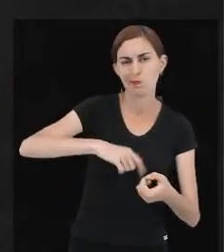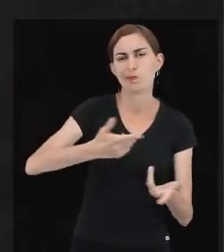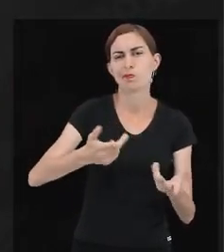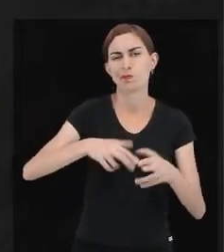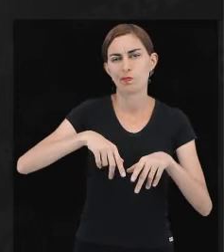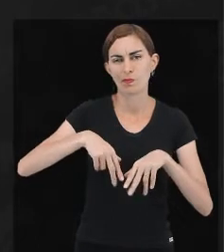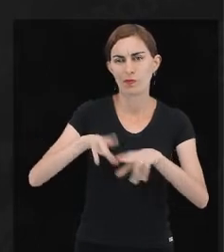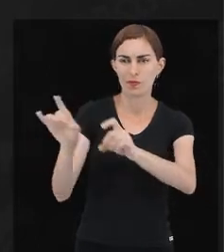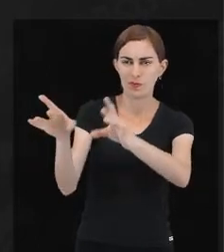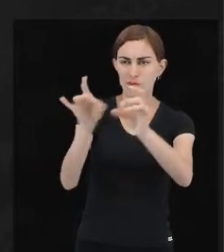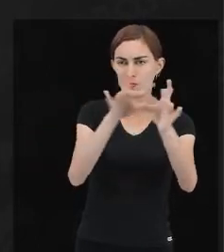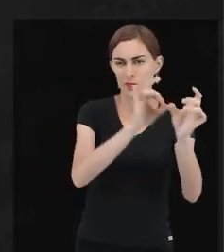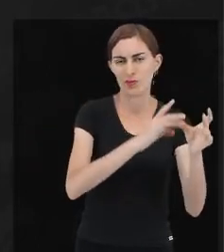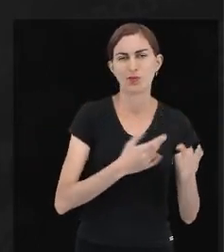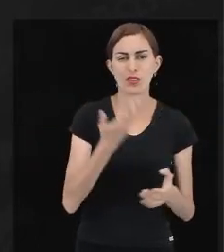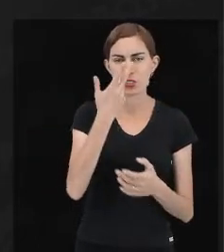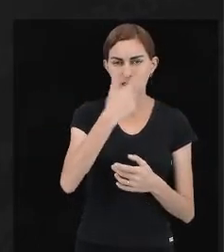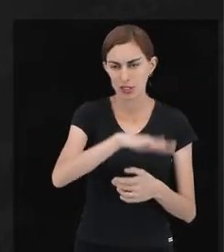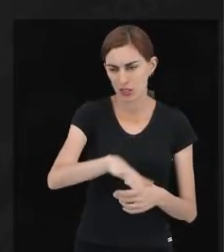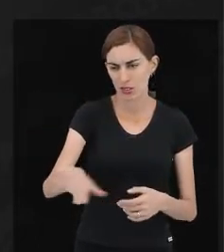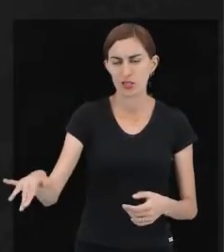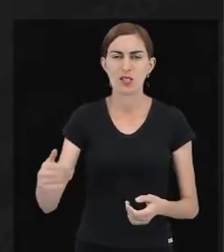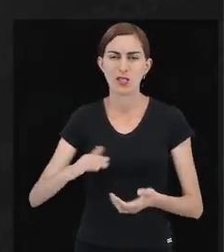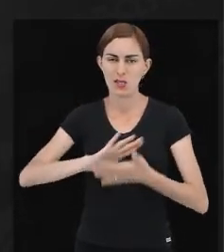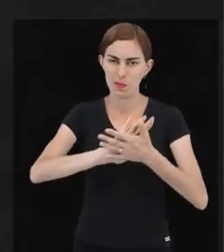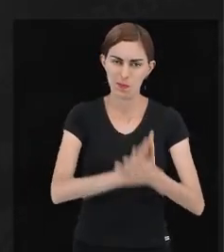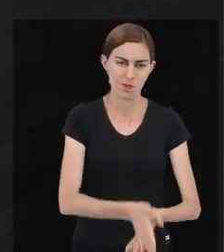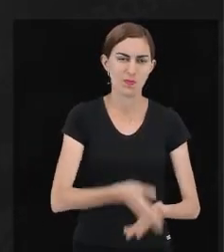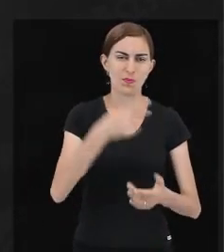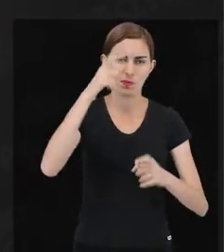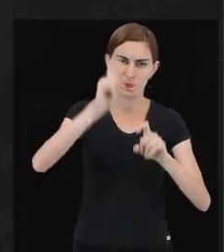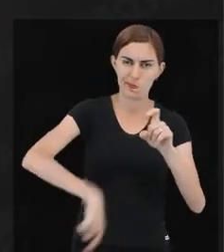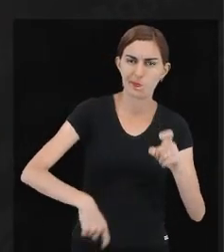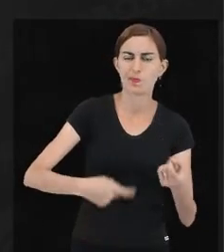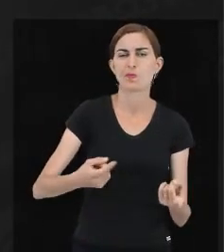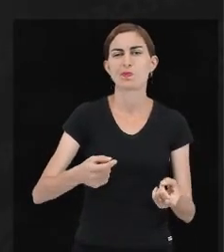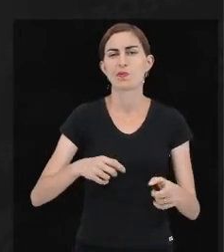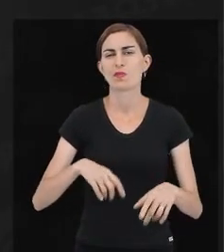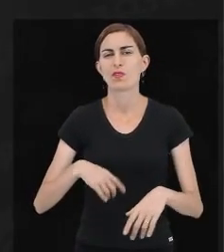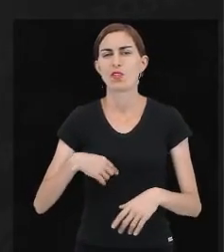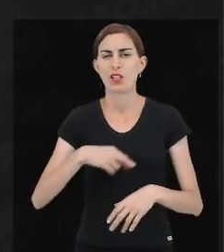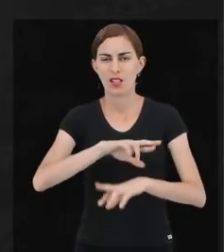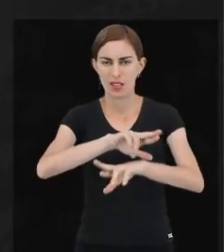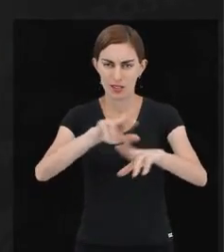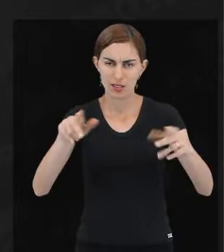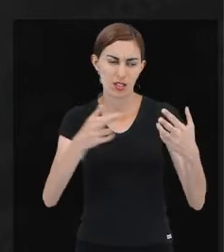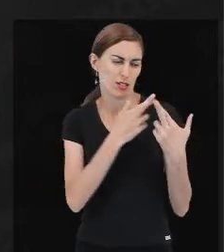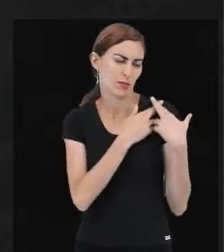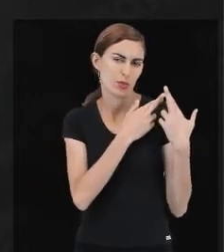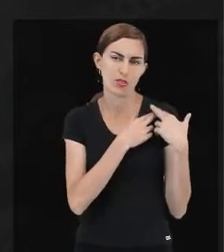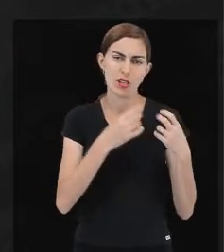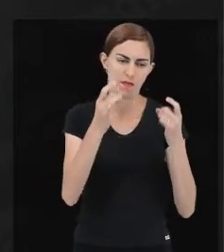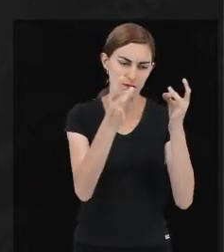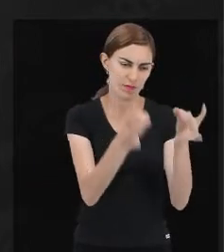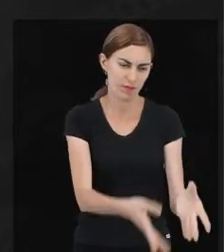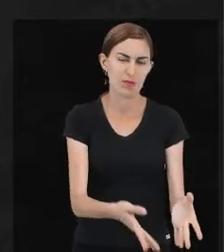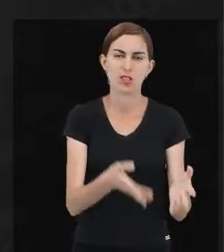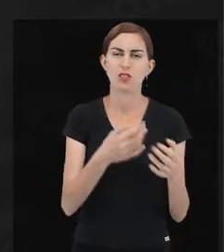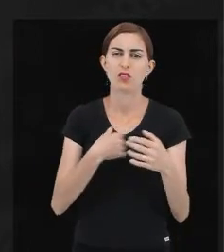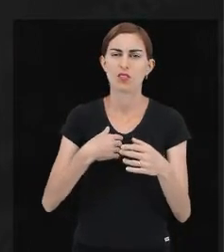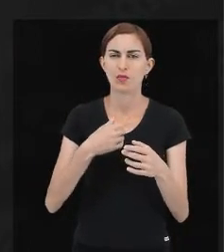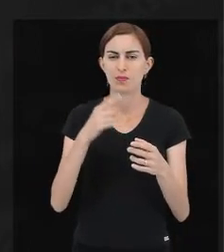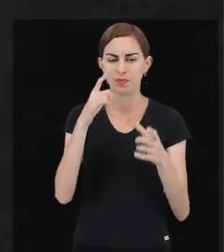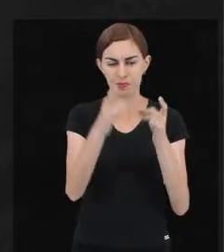exploração sexual e comercial de crianças e adolescentes, abuso sexual, abandono e negligência por parte dos responsáveis, abandono